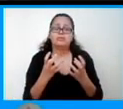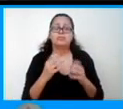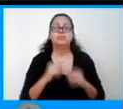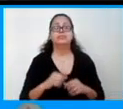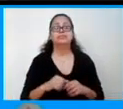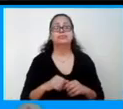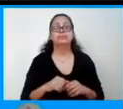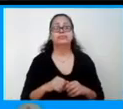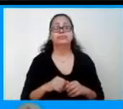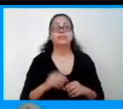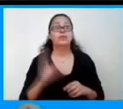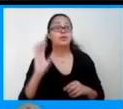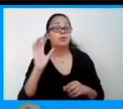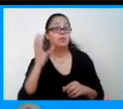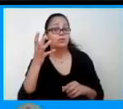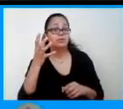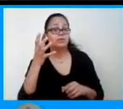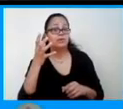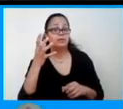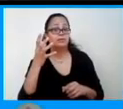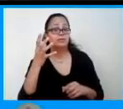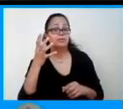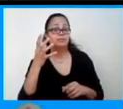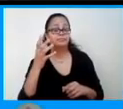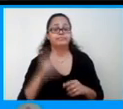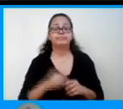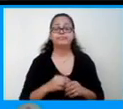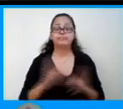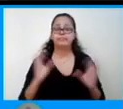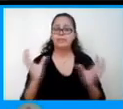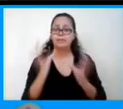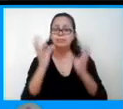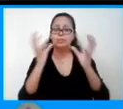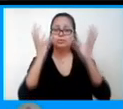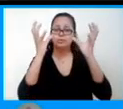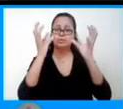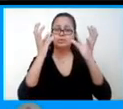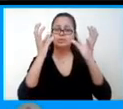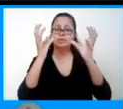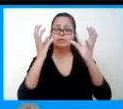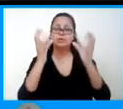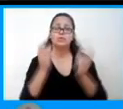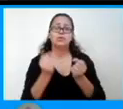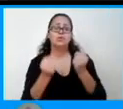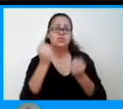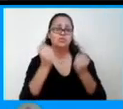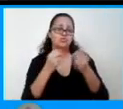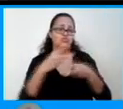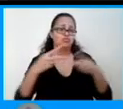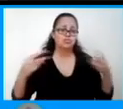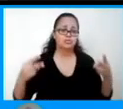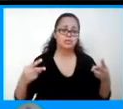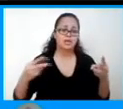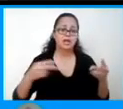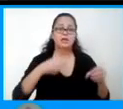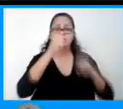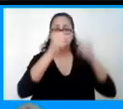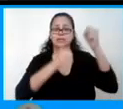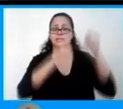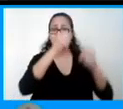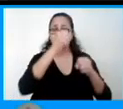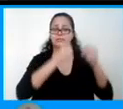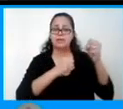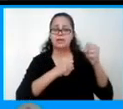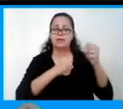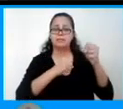Então, quando isso ocorre, os poluentes emitidos por fábricas e automóveis não se dispersam. Olha só o fluxo normal como